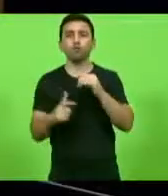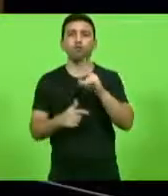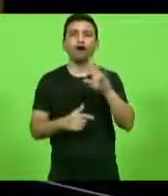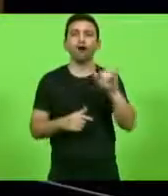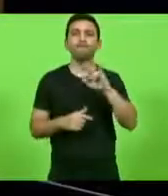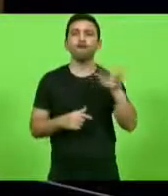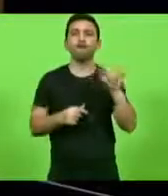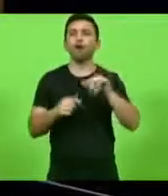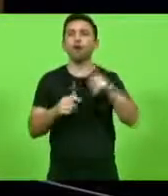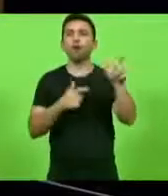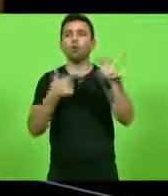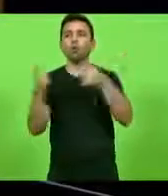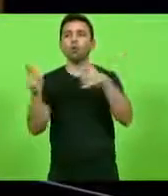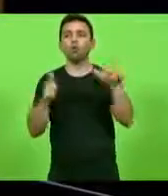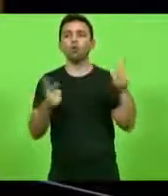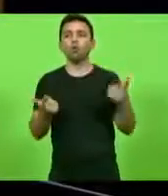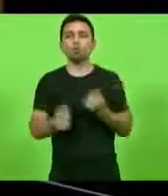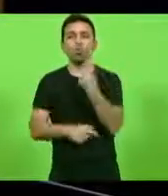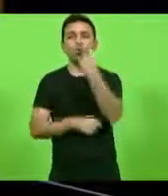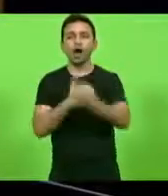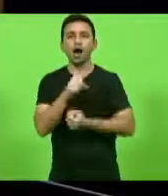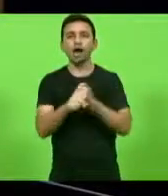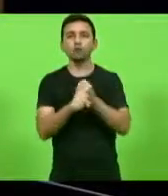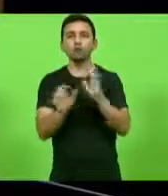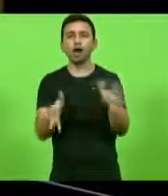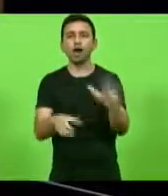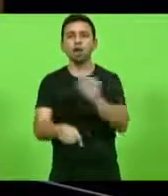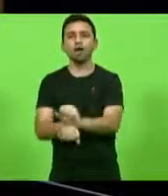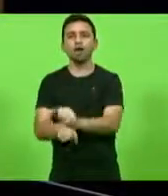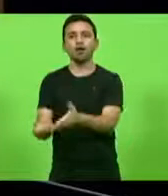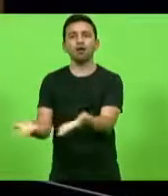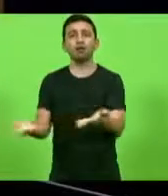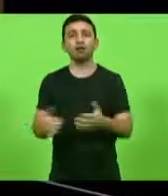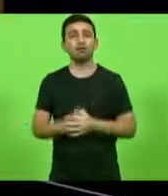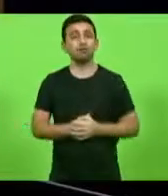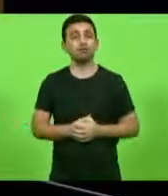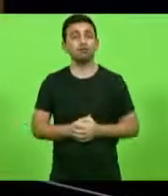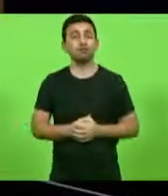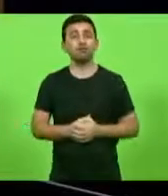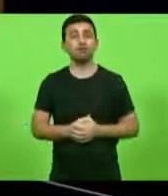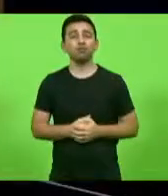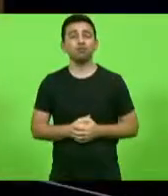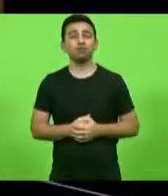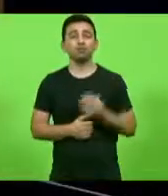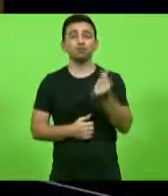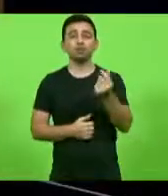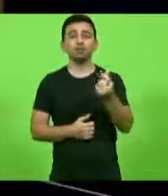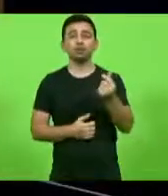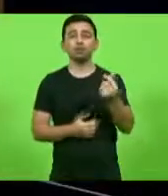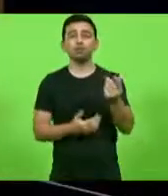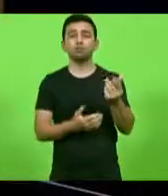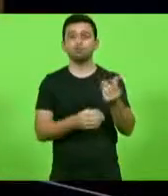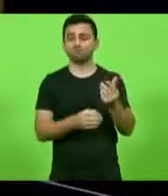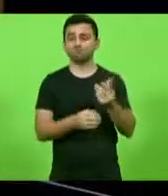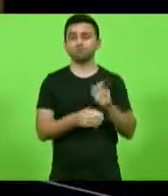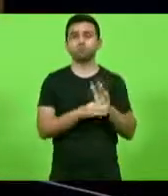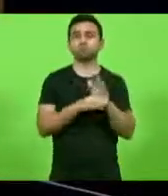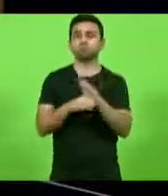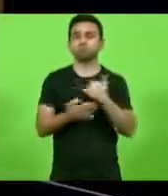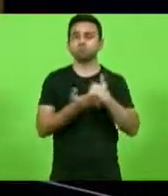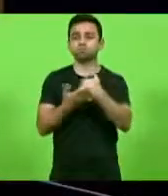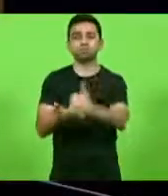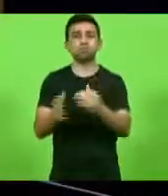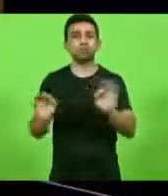Vão. Um ano já parado e o recurso não está para quem está pedindo. Ah, Brasil,